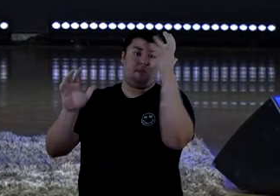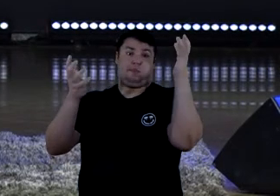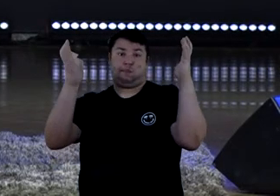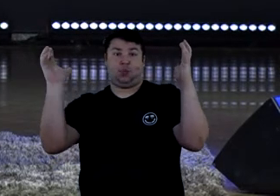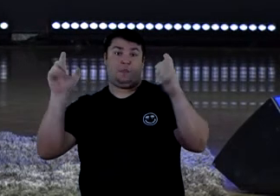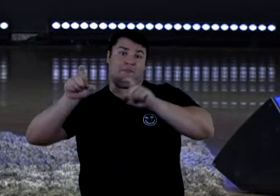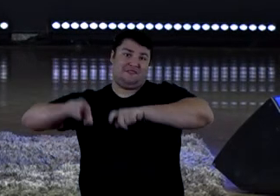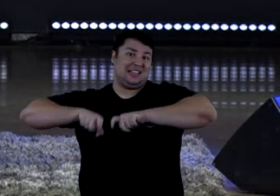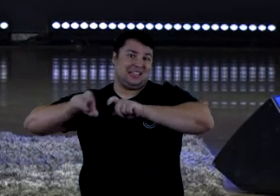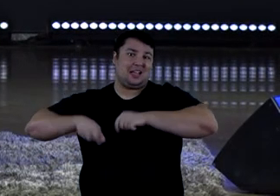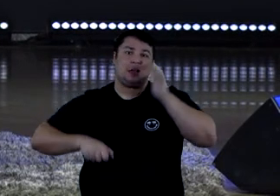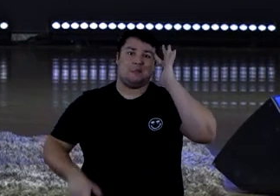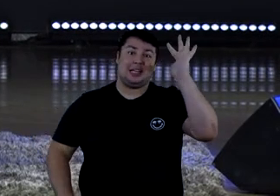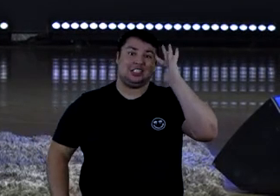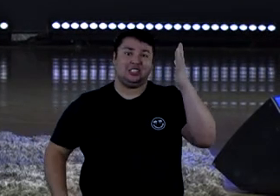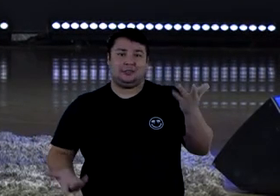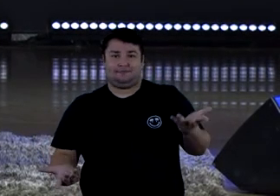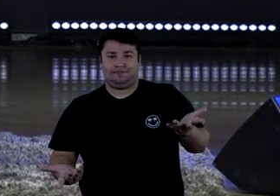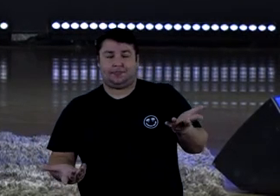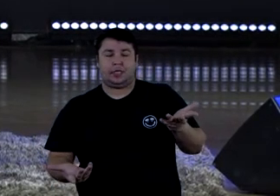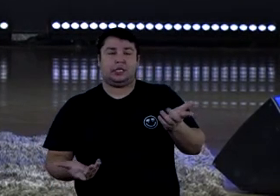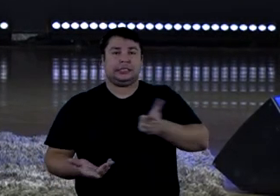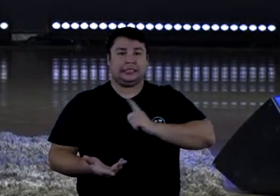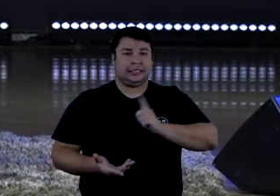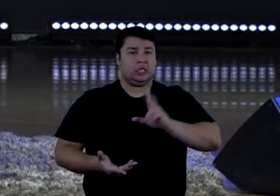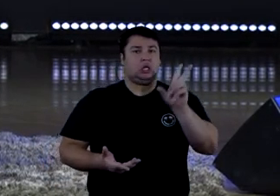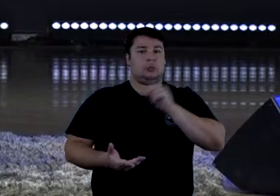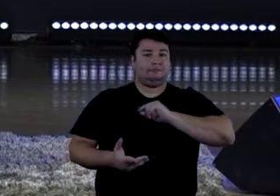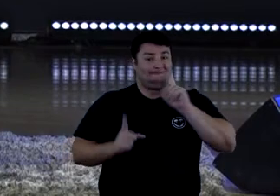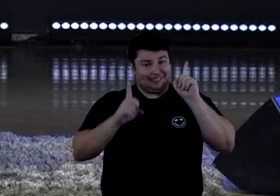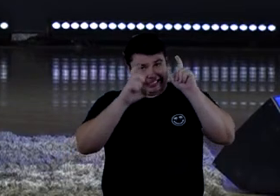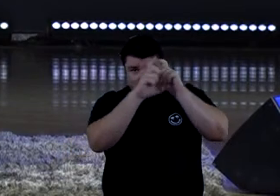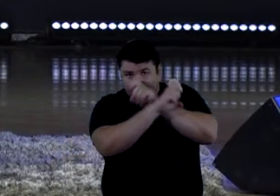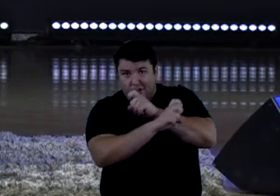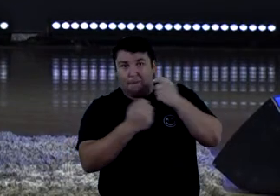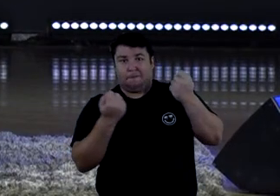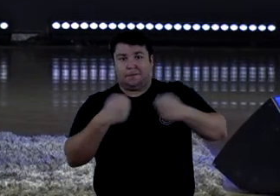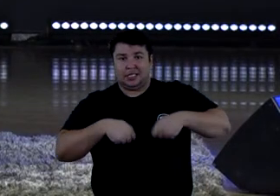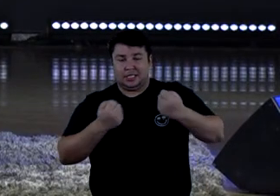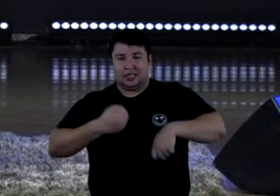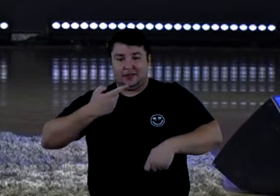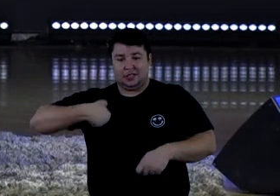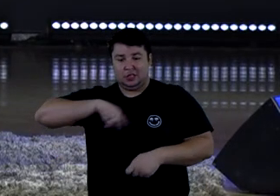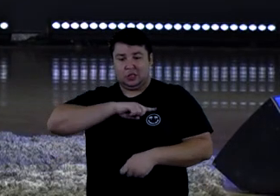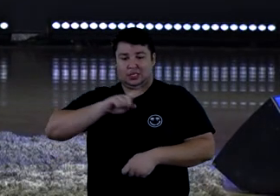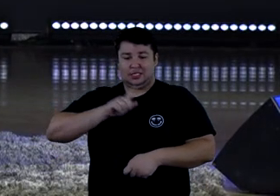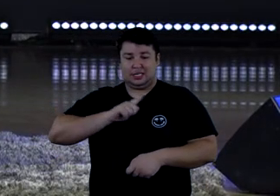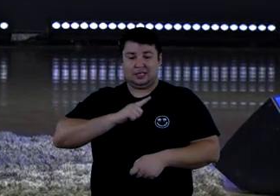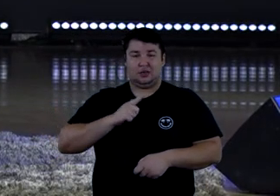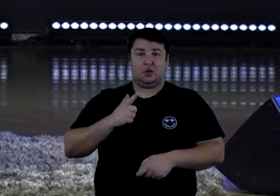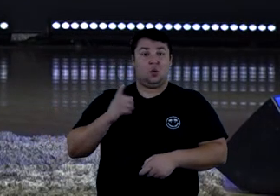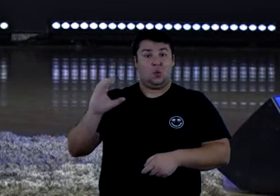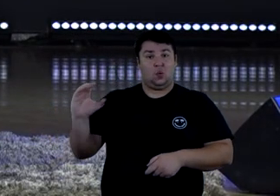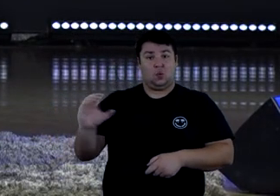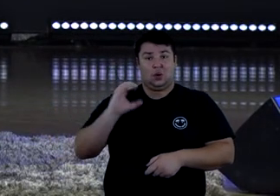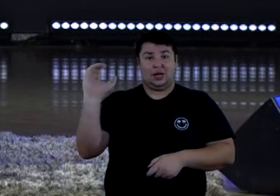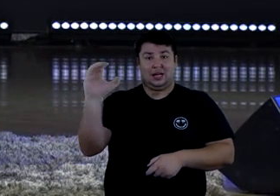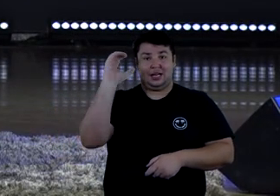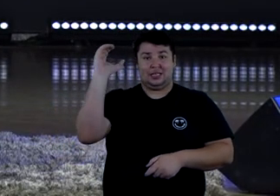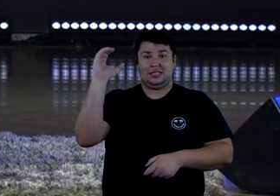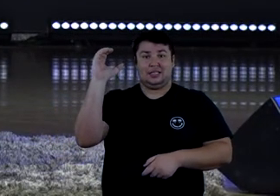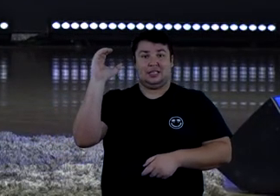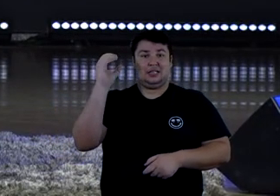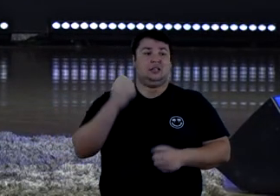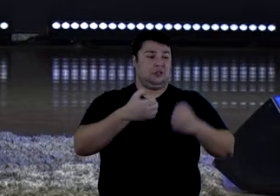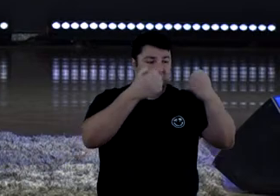né? Então, era um grande gargalo e uma grande necessidade que nós tínhamos. Então, Cassiano compartilhou